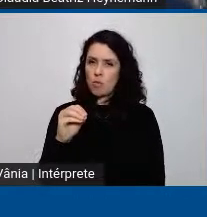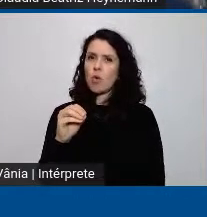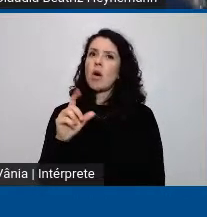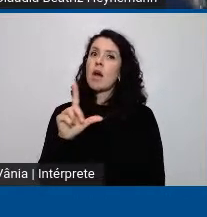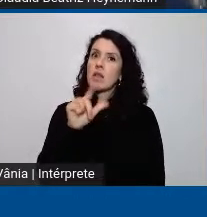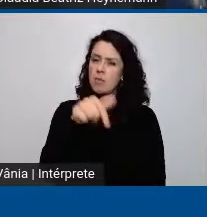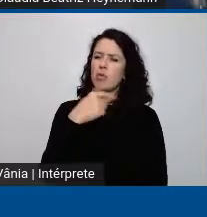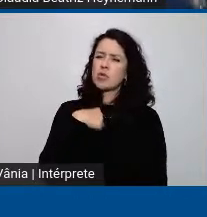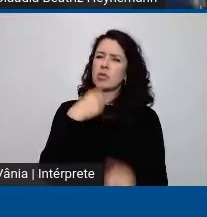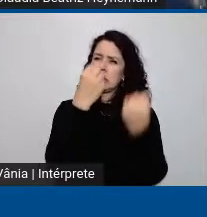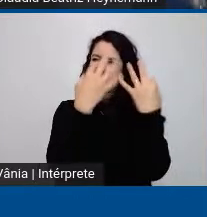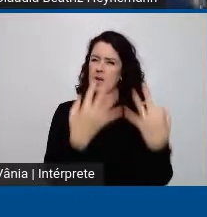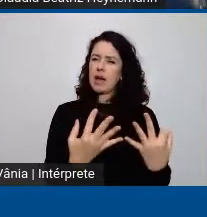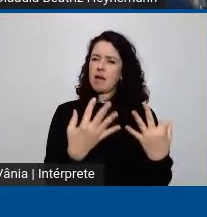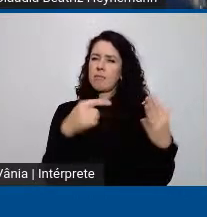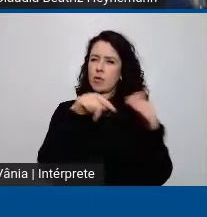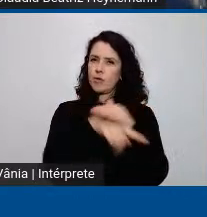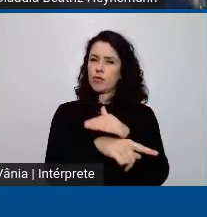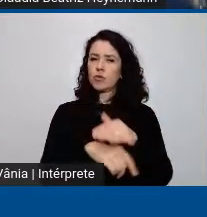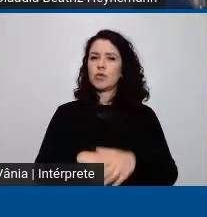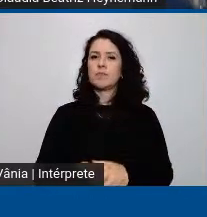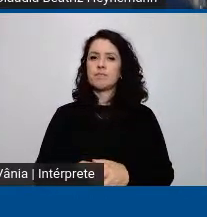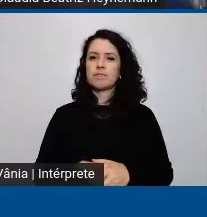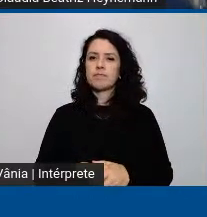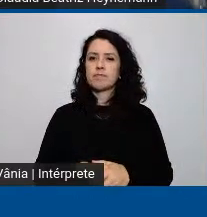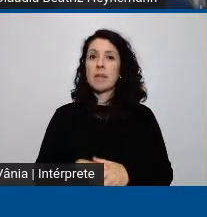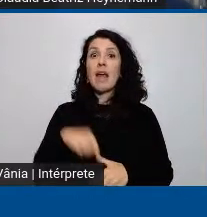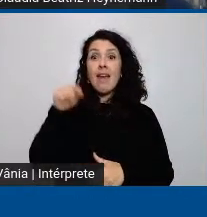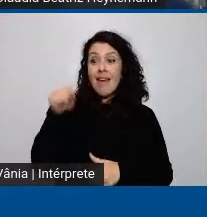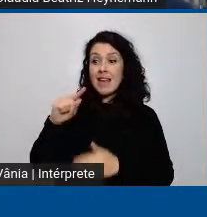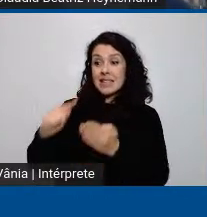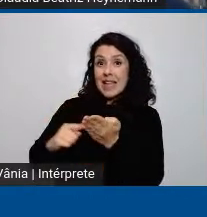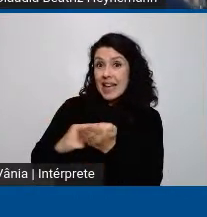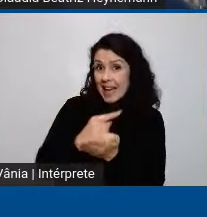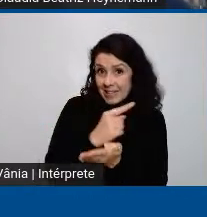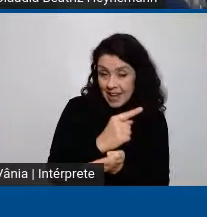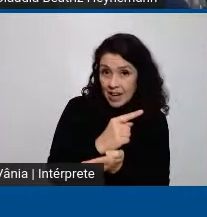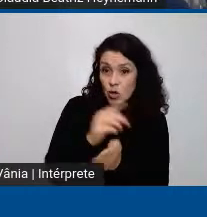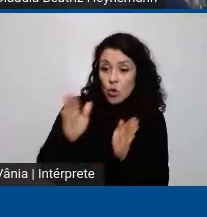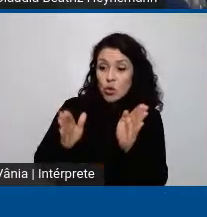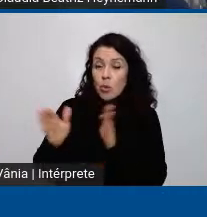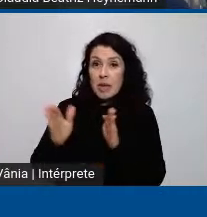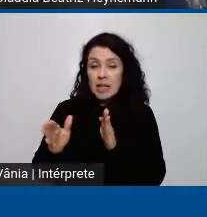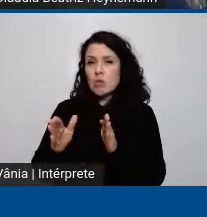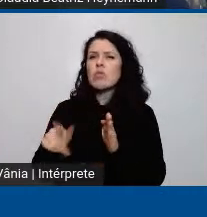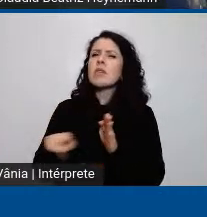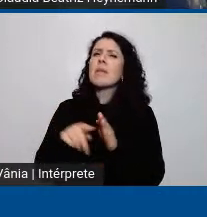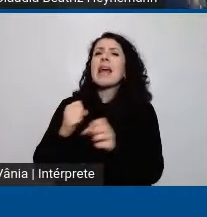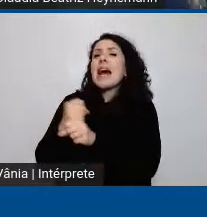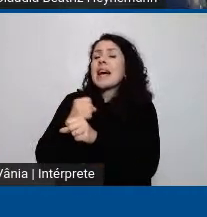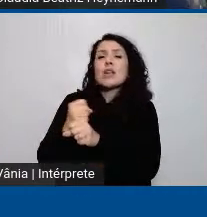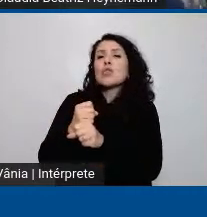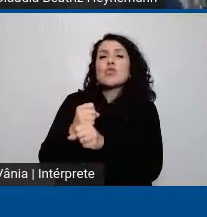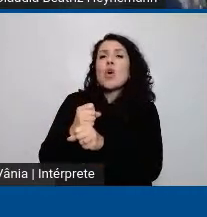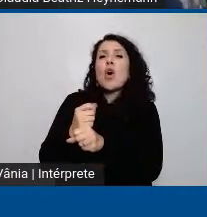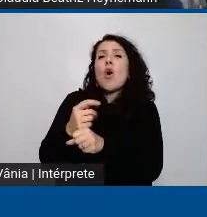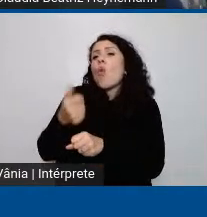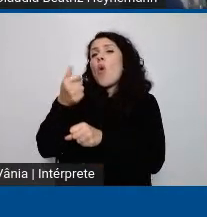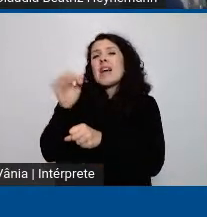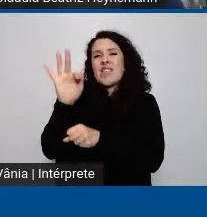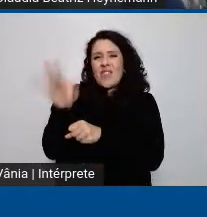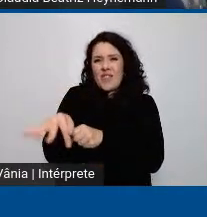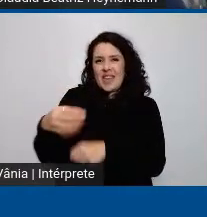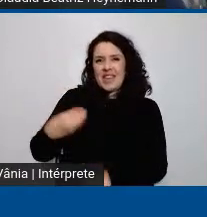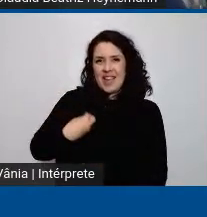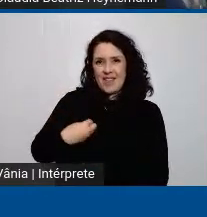aqui. O período em que esse caderno o acompanhou é também dos últimos anos da sua vida, durante o qual ele se dedicou a produzir